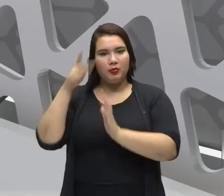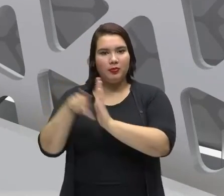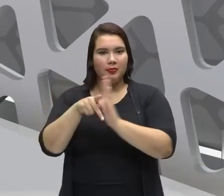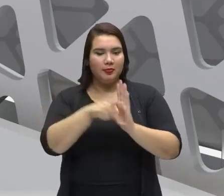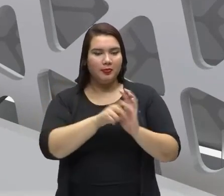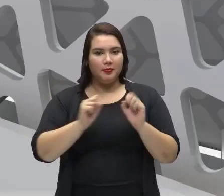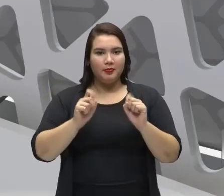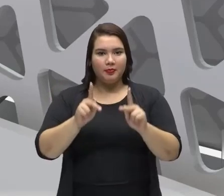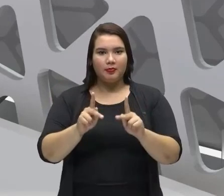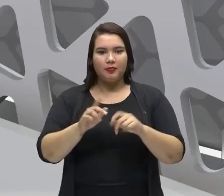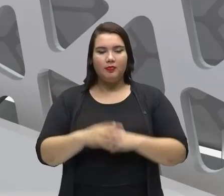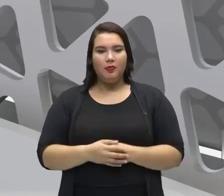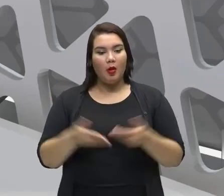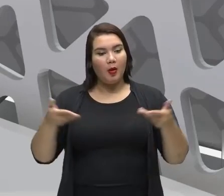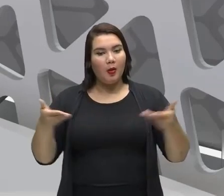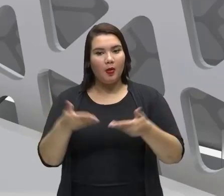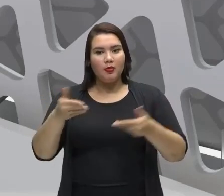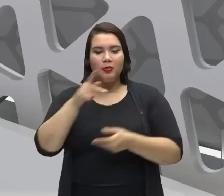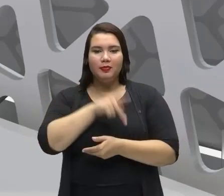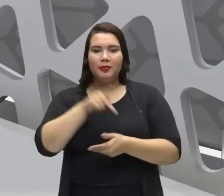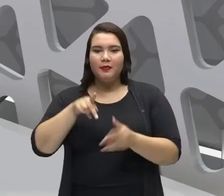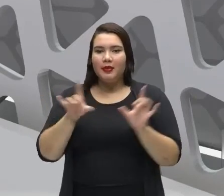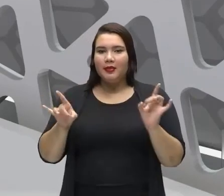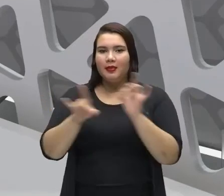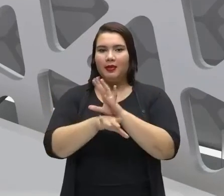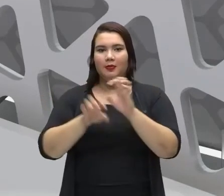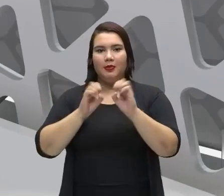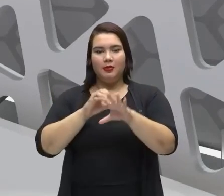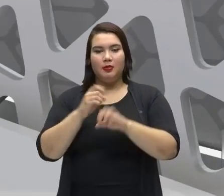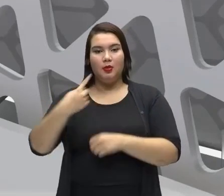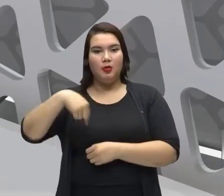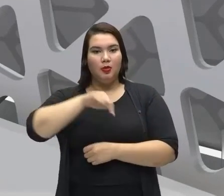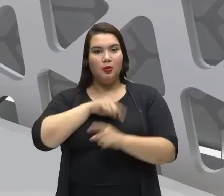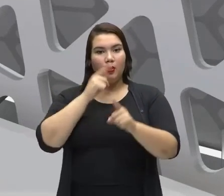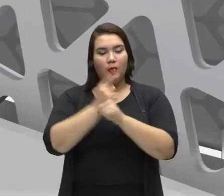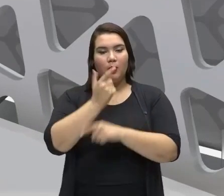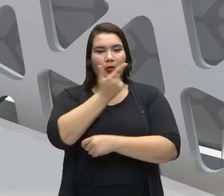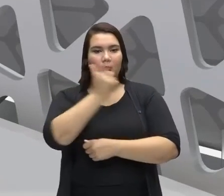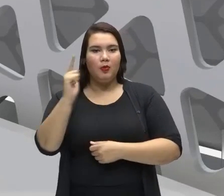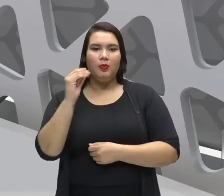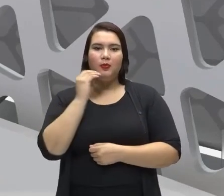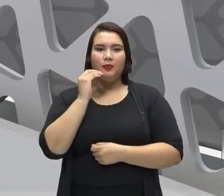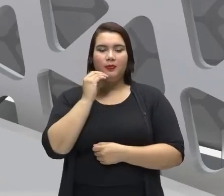certo? Pessoal, por hoje o professor Eberson fica por aqui. A gente espera